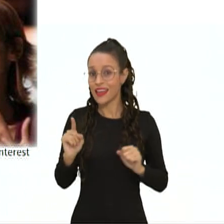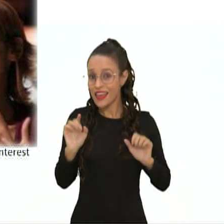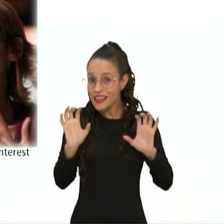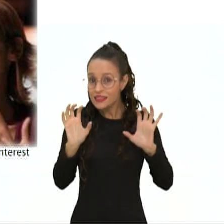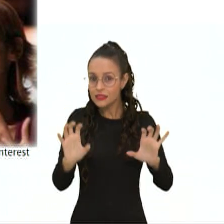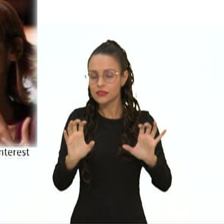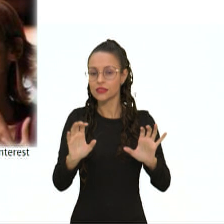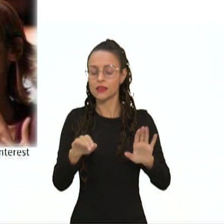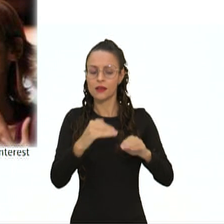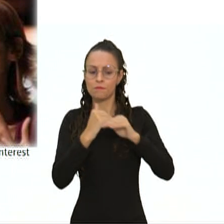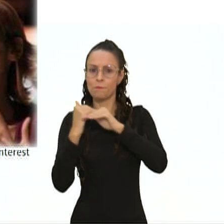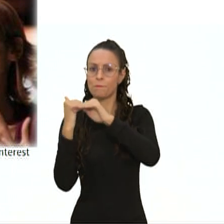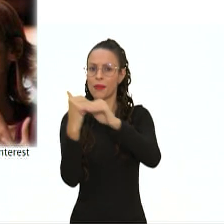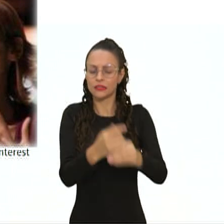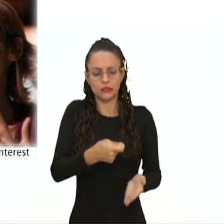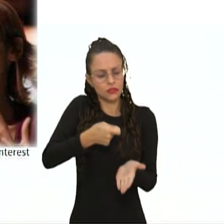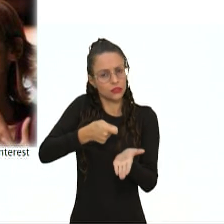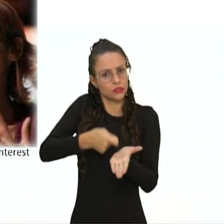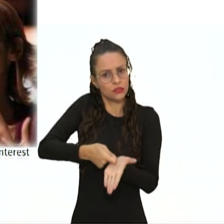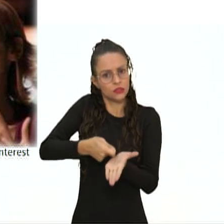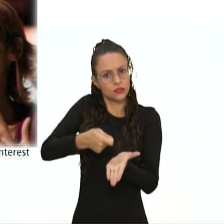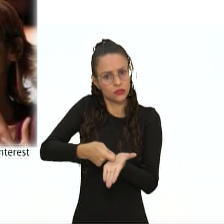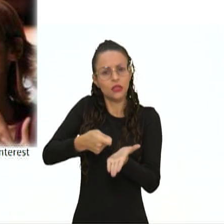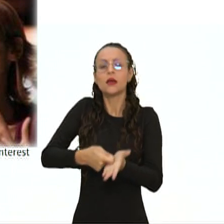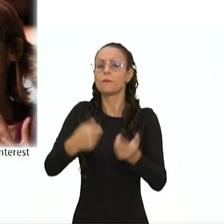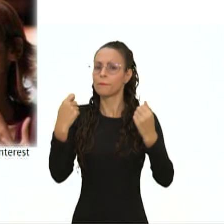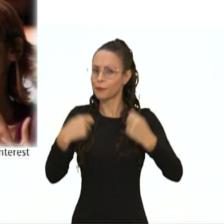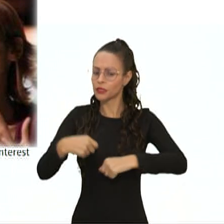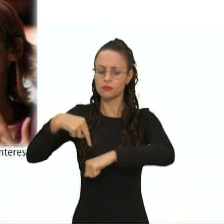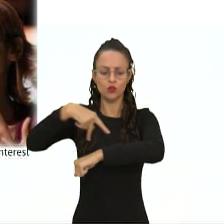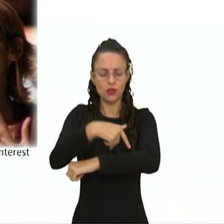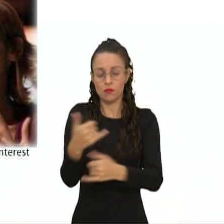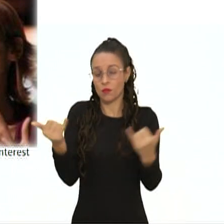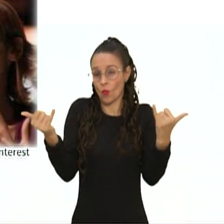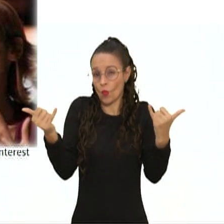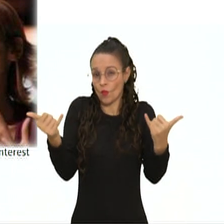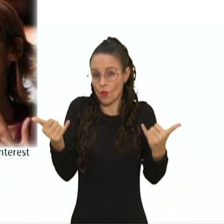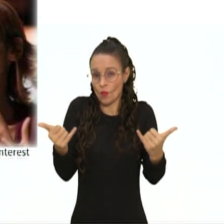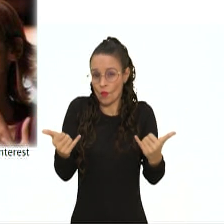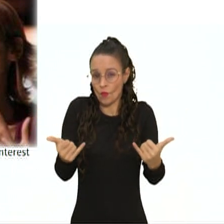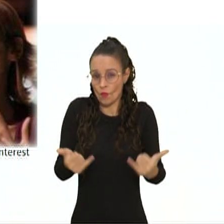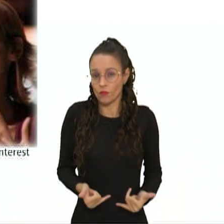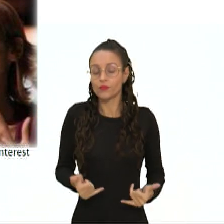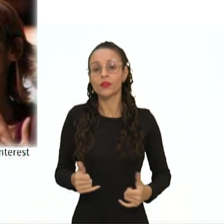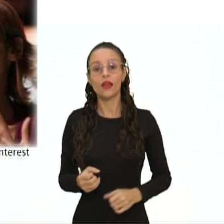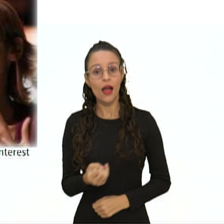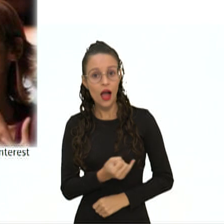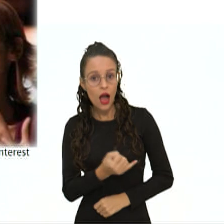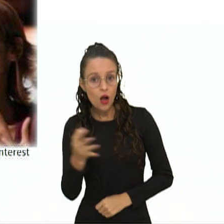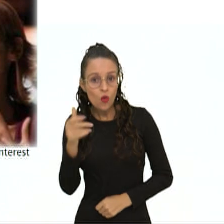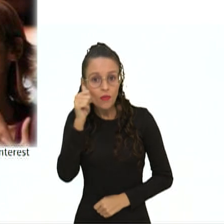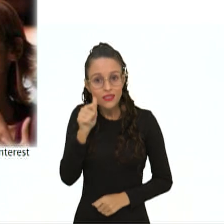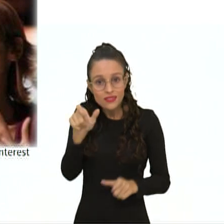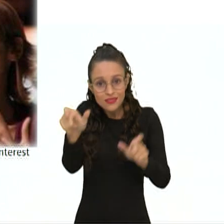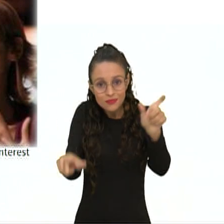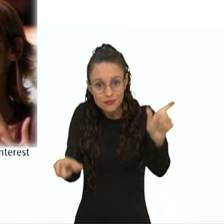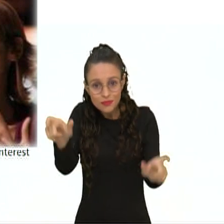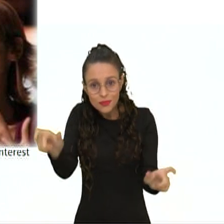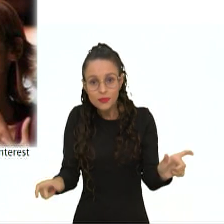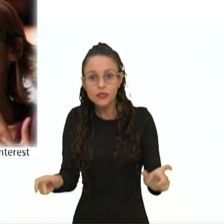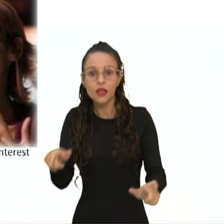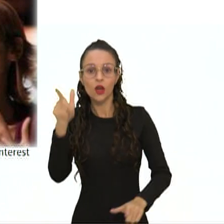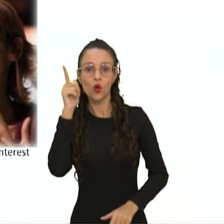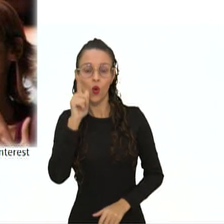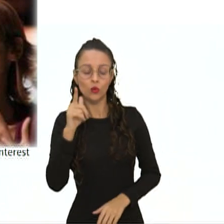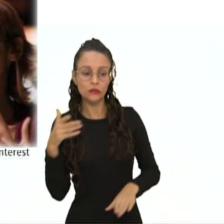que tinha essa ideia esse padrão exigido pela sociedade ele que modelos fosse muito magras muitas delas para conseguir